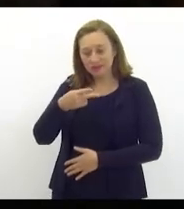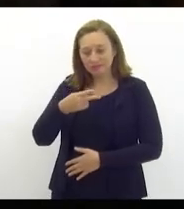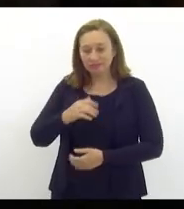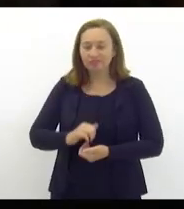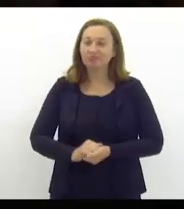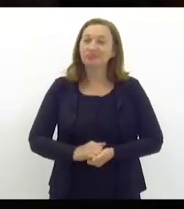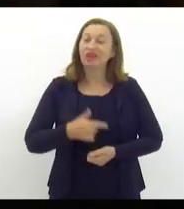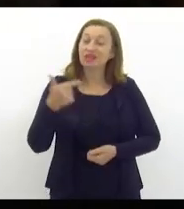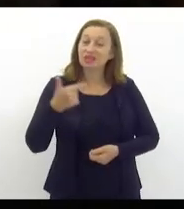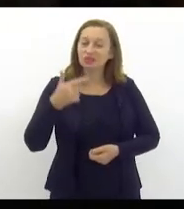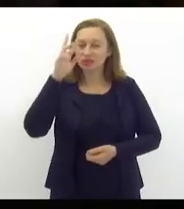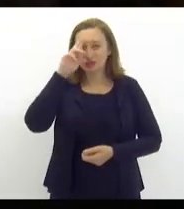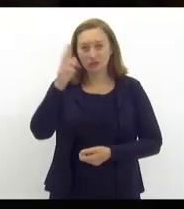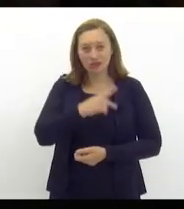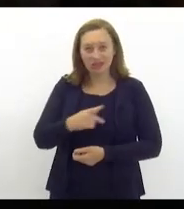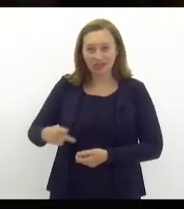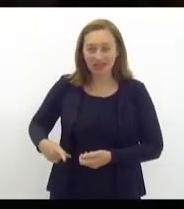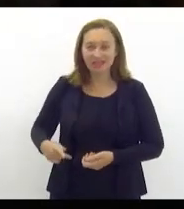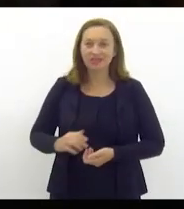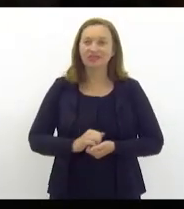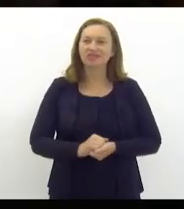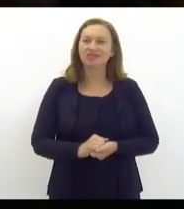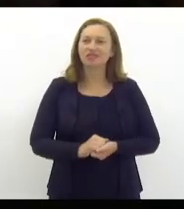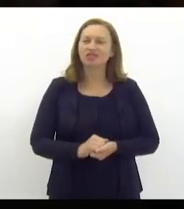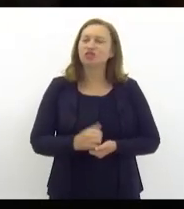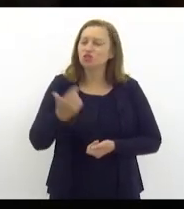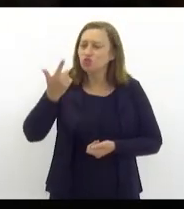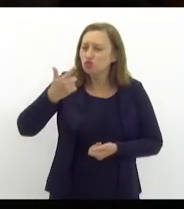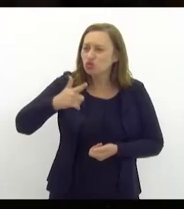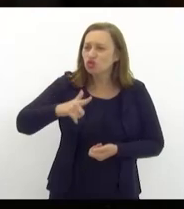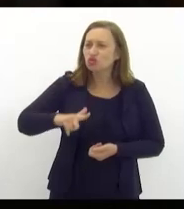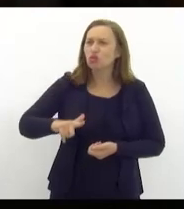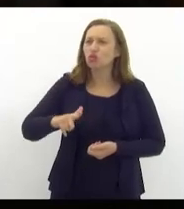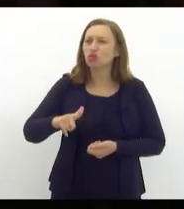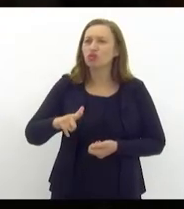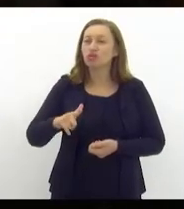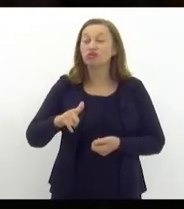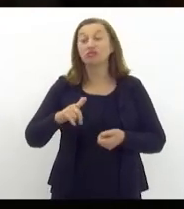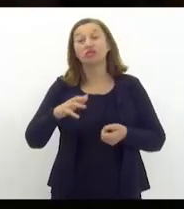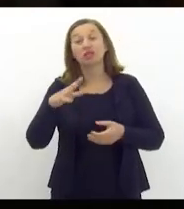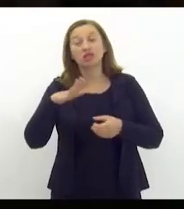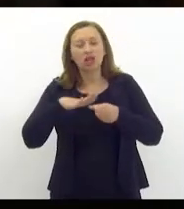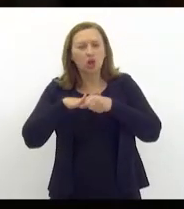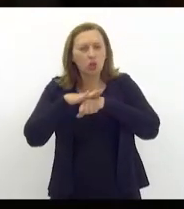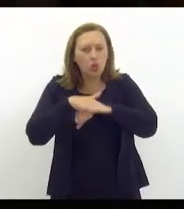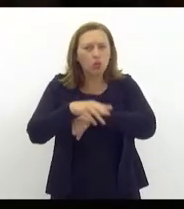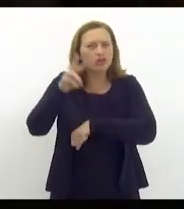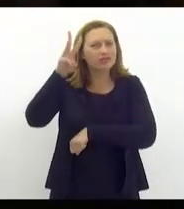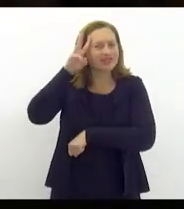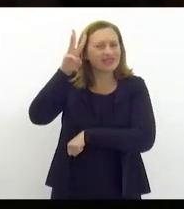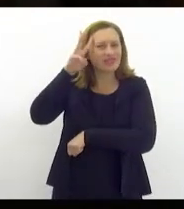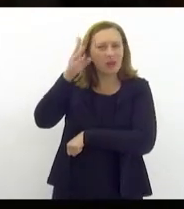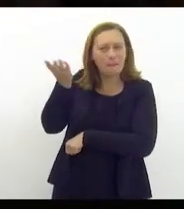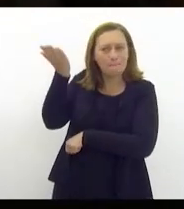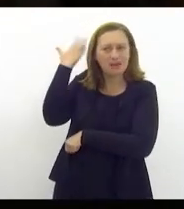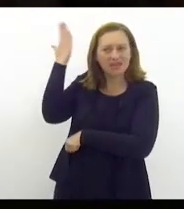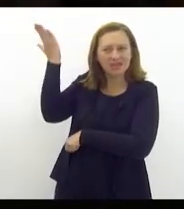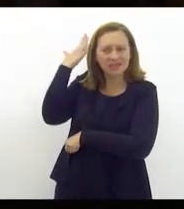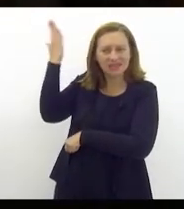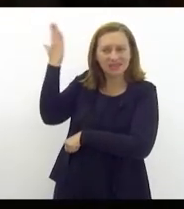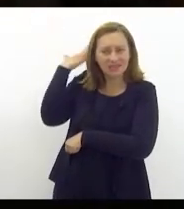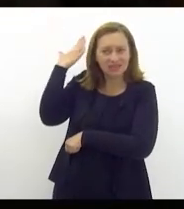a segunda, senhor presidente, porque, novamente, na noite de terça-feira passado,